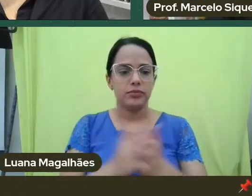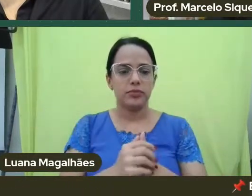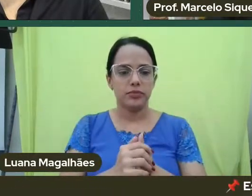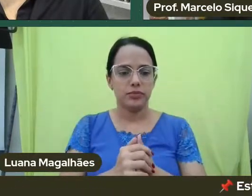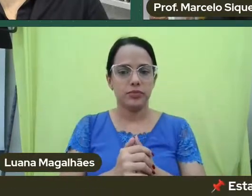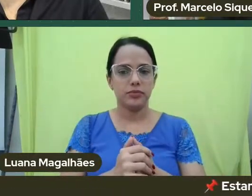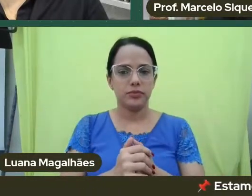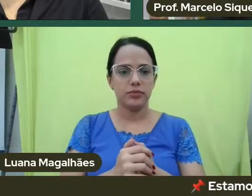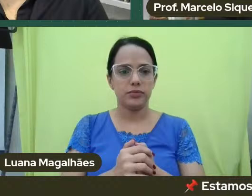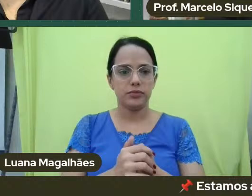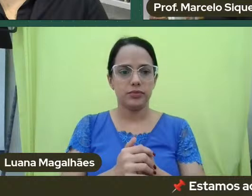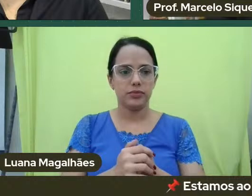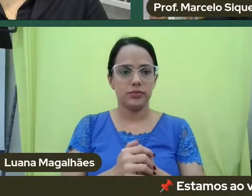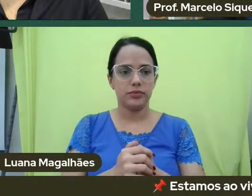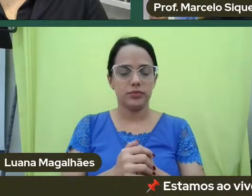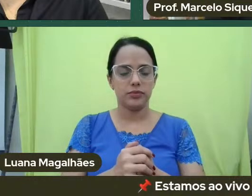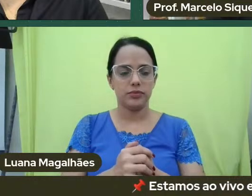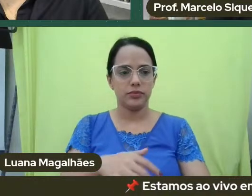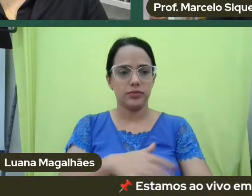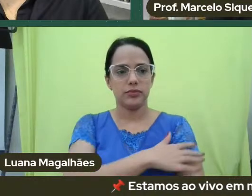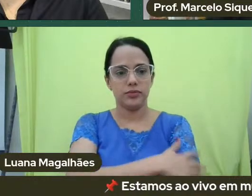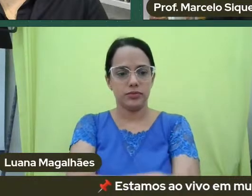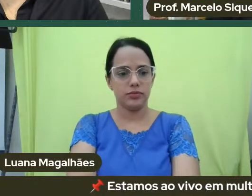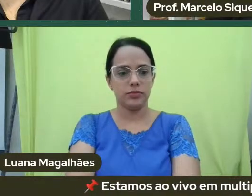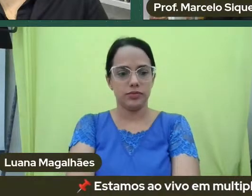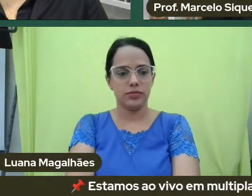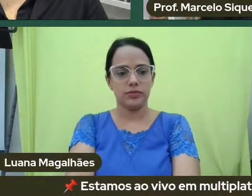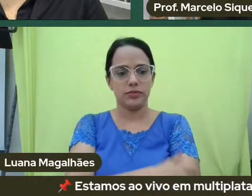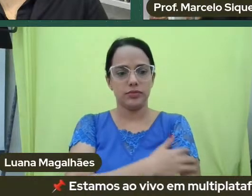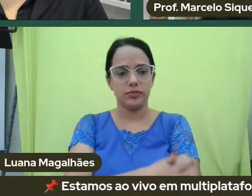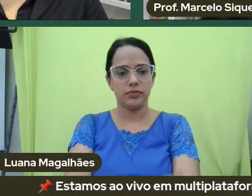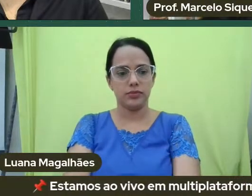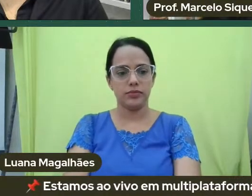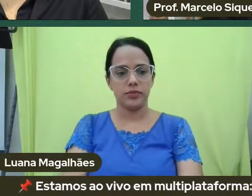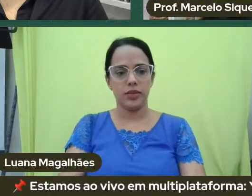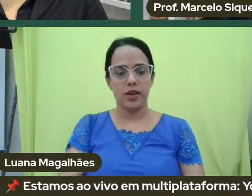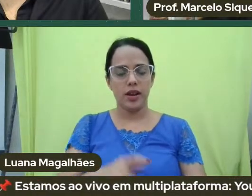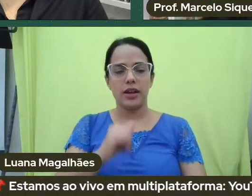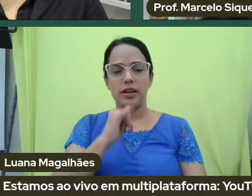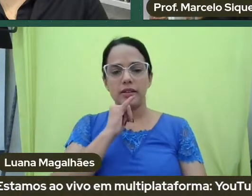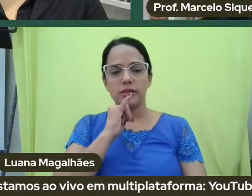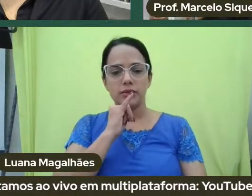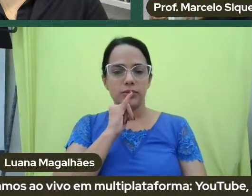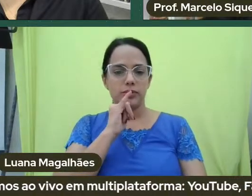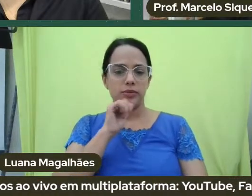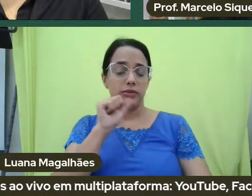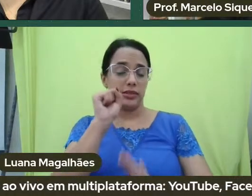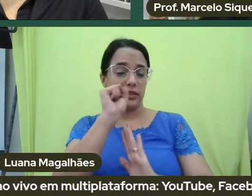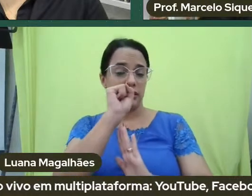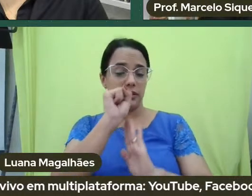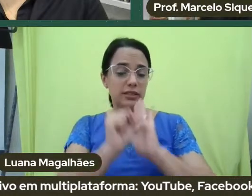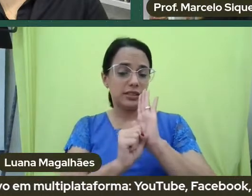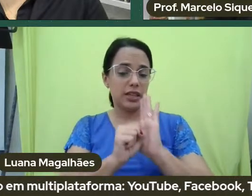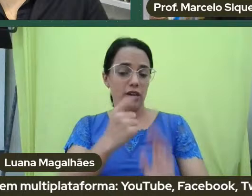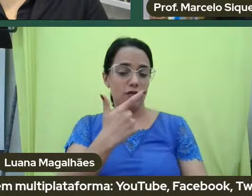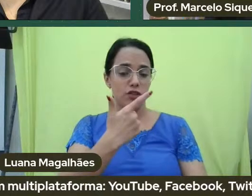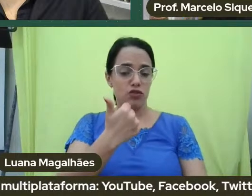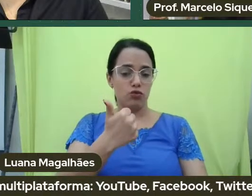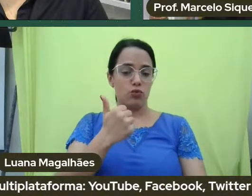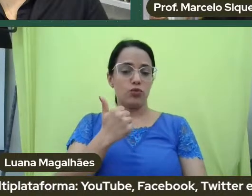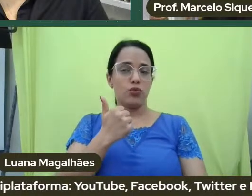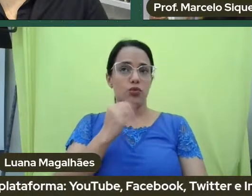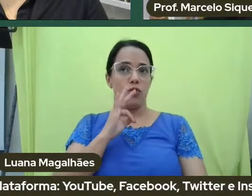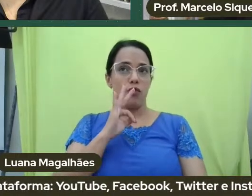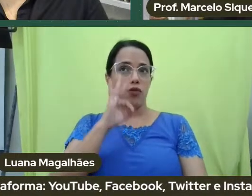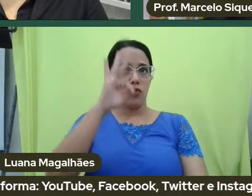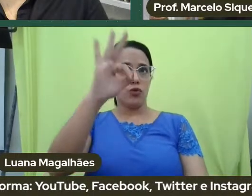muito claro isso. Né? Daqui a 100 anos, quando olharem para o início do século XXI, nós teremos um grande buraco, né, uma